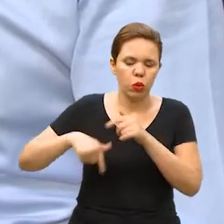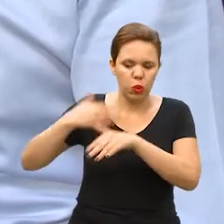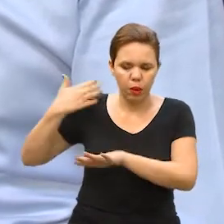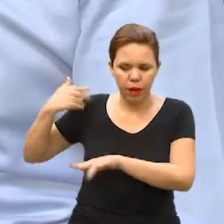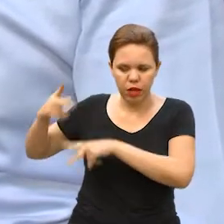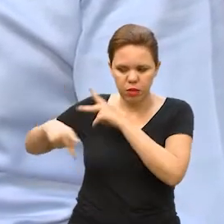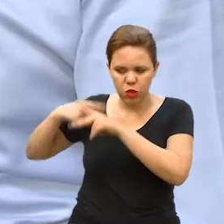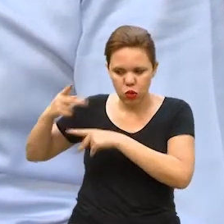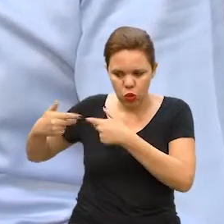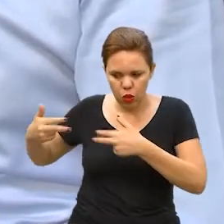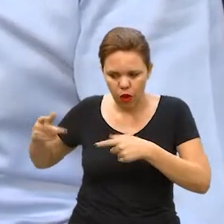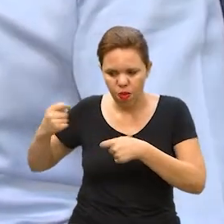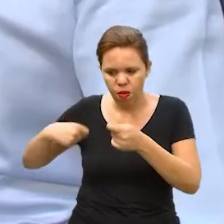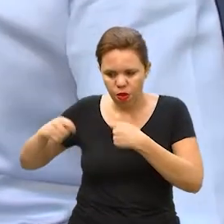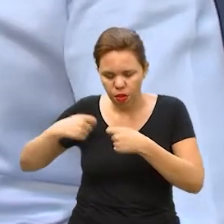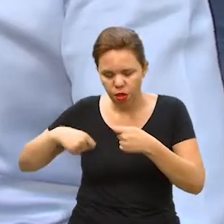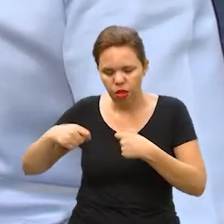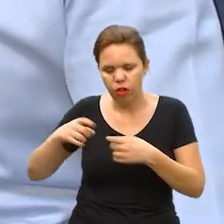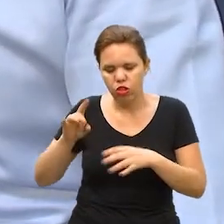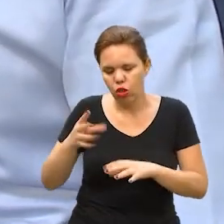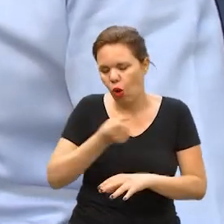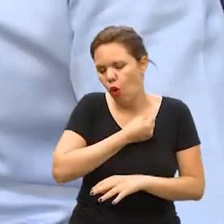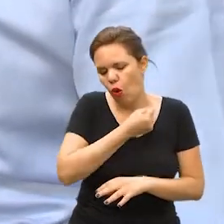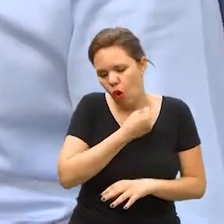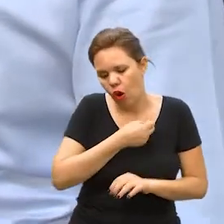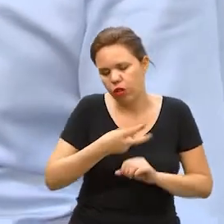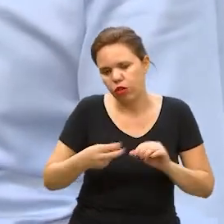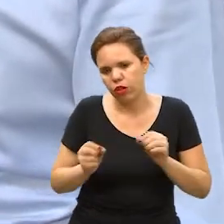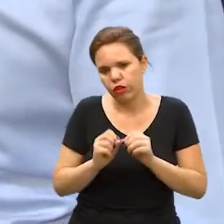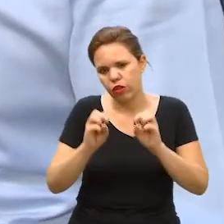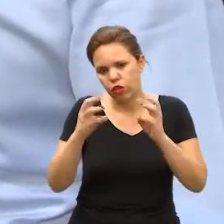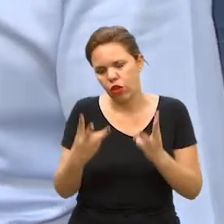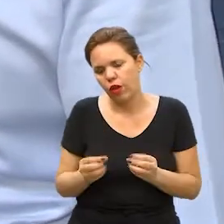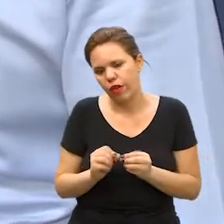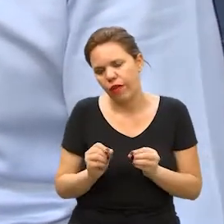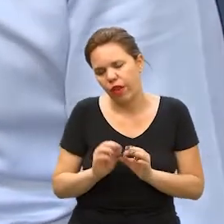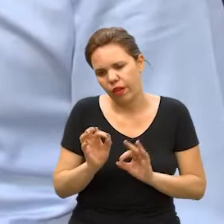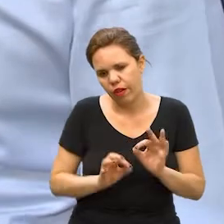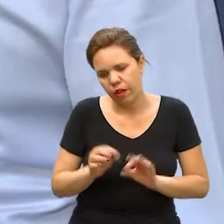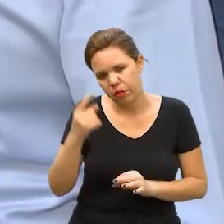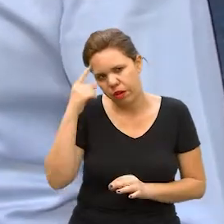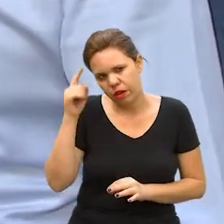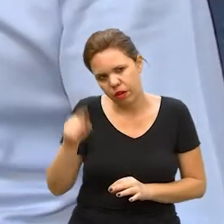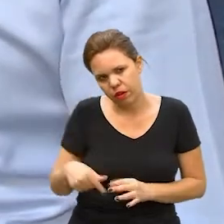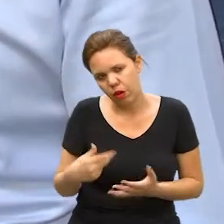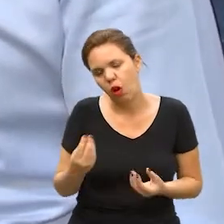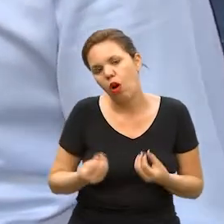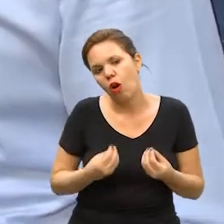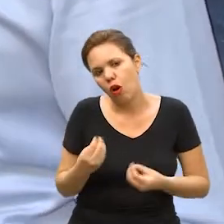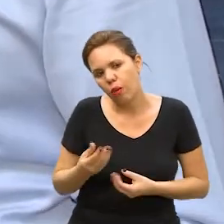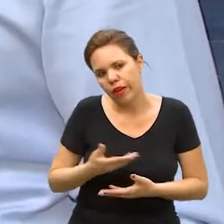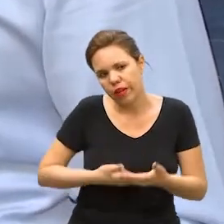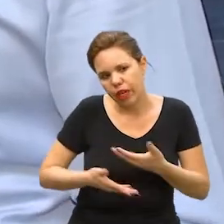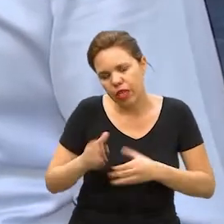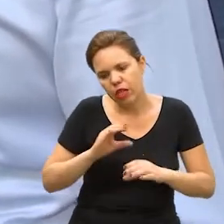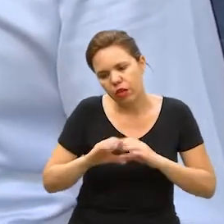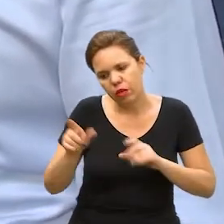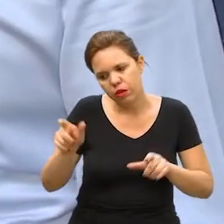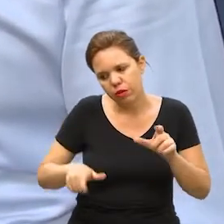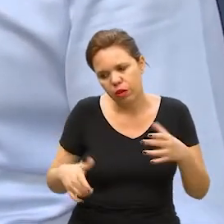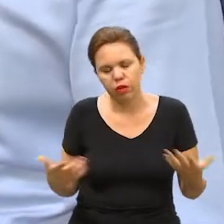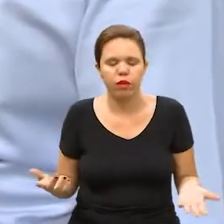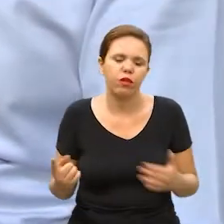um racional que vai além do código do software que foi feito. Está sendo pensado ali como é a interação com